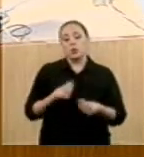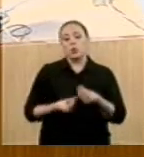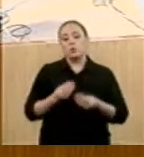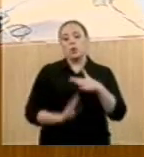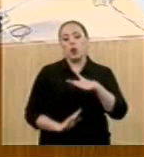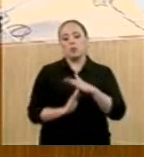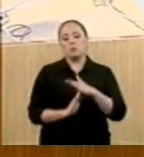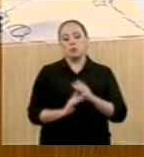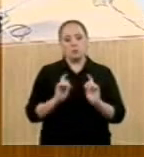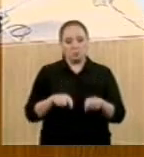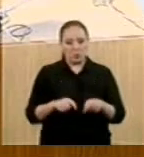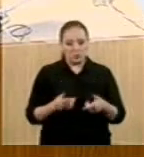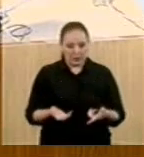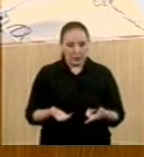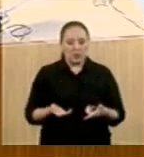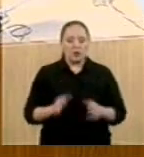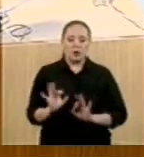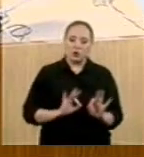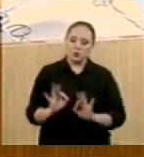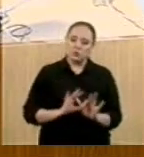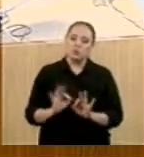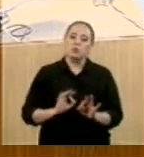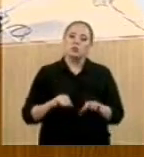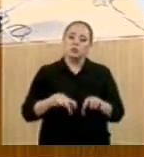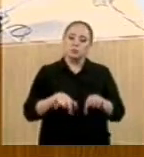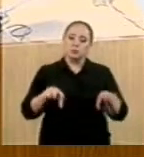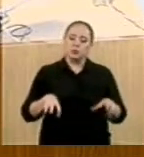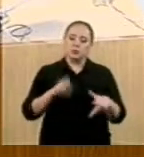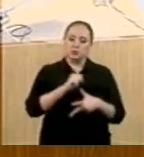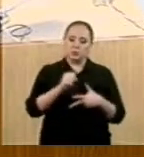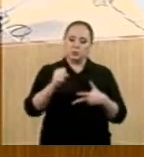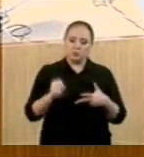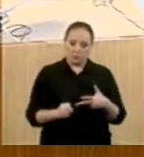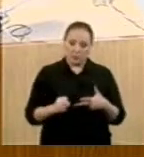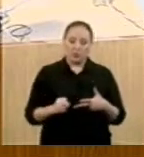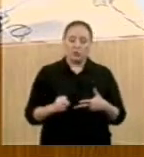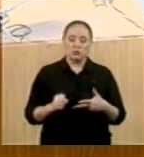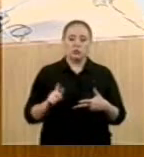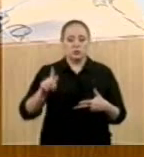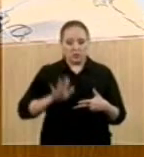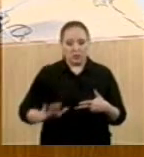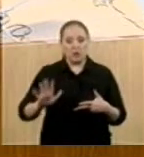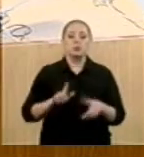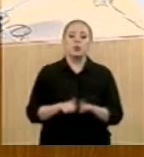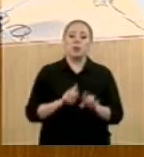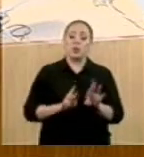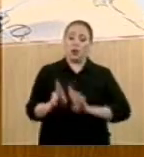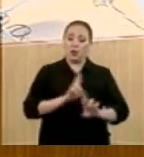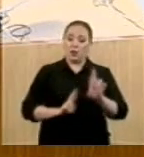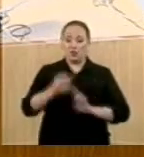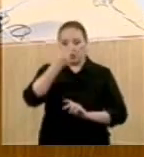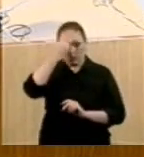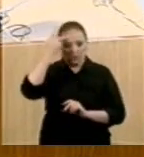limites e possibilidades a organização e a separação dos poderes como um todo e a relação das